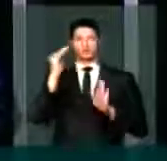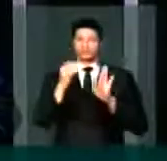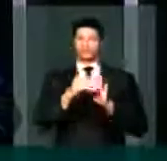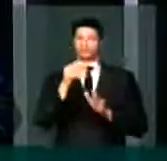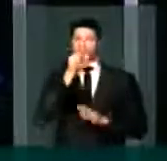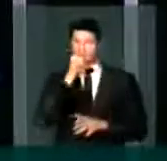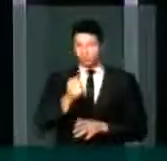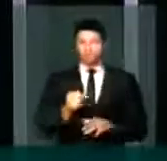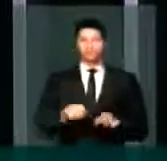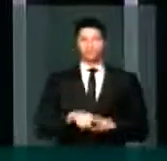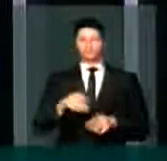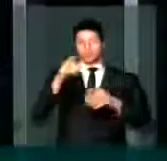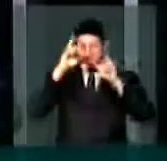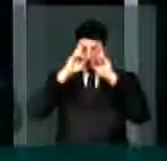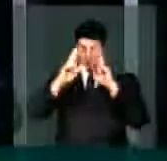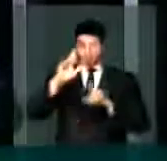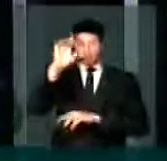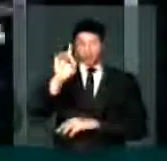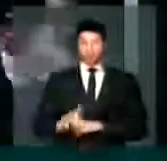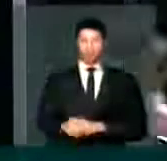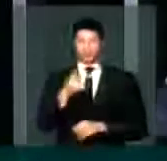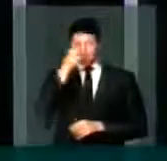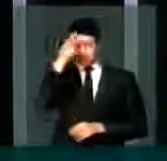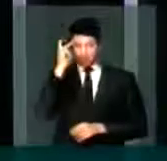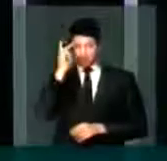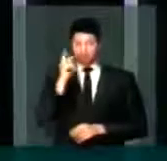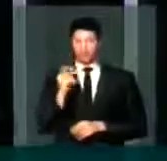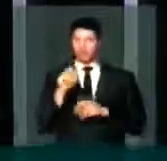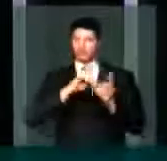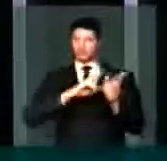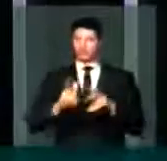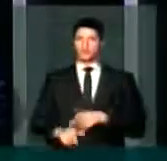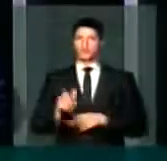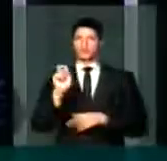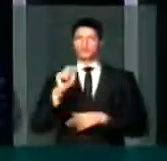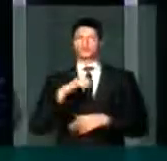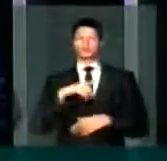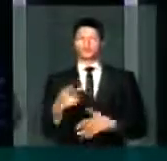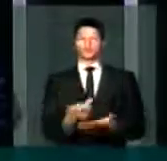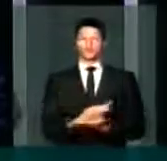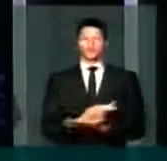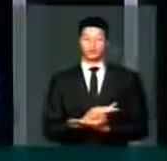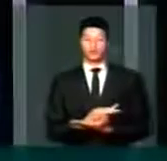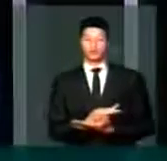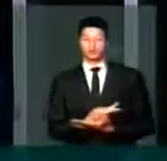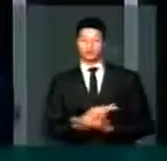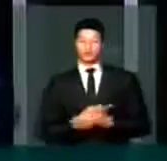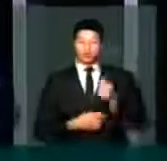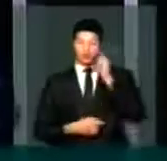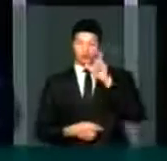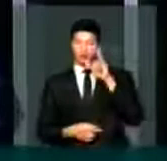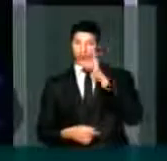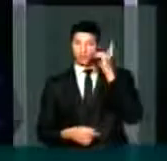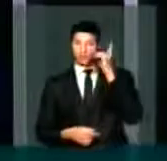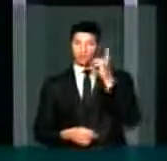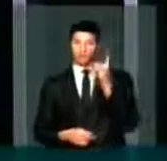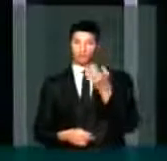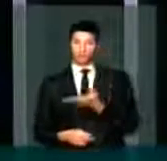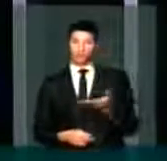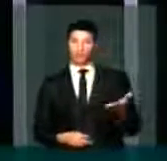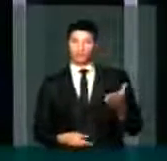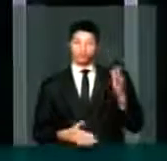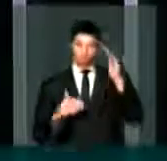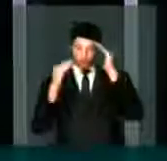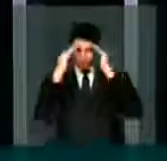com sua palavra e que respeita o direito do próximo. Muito diferente do que aí tem acontecido. Senhores deputados, a